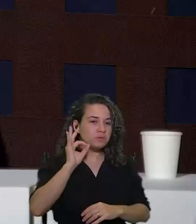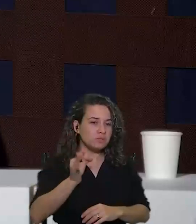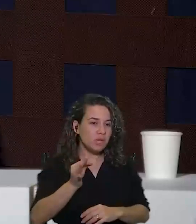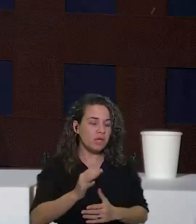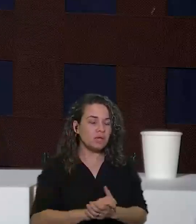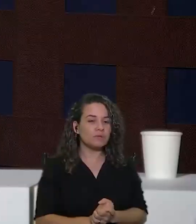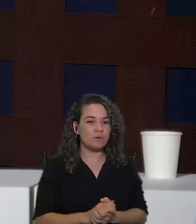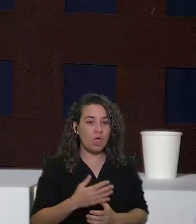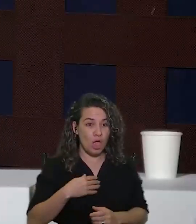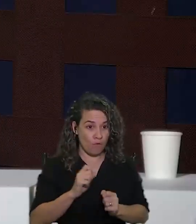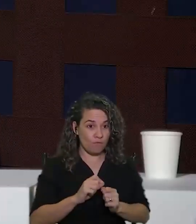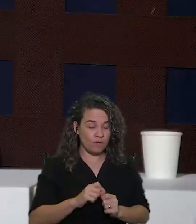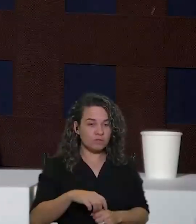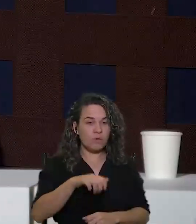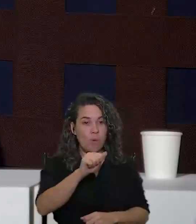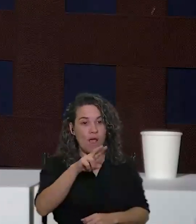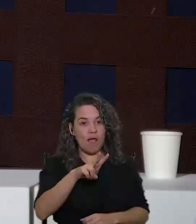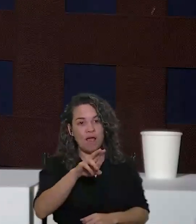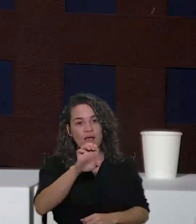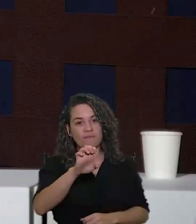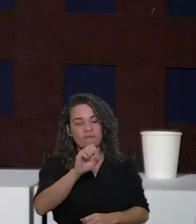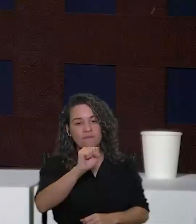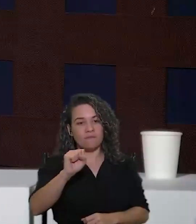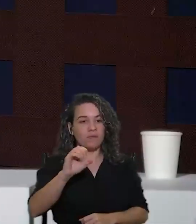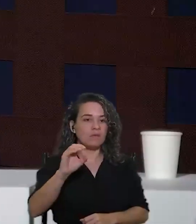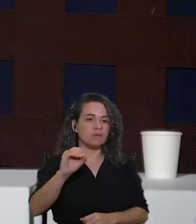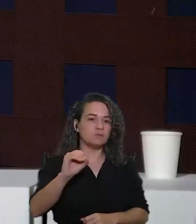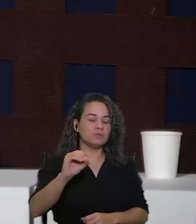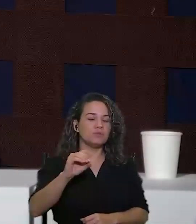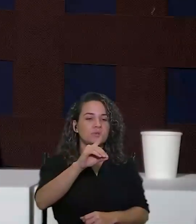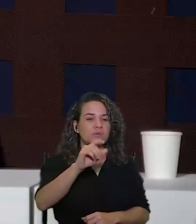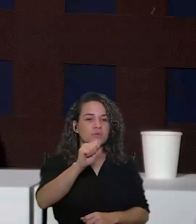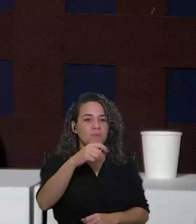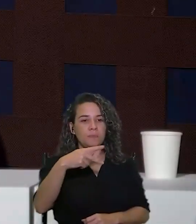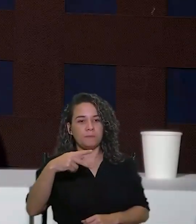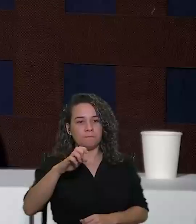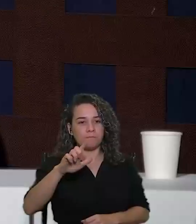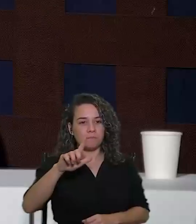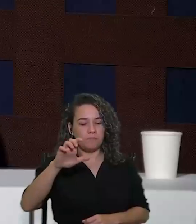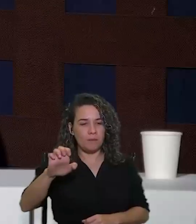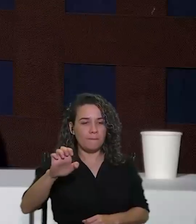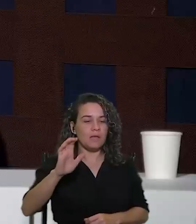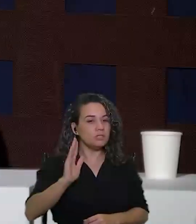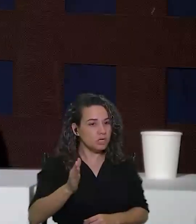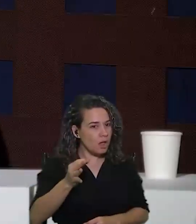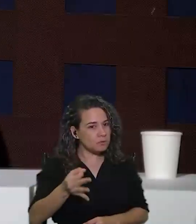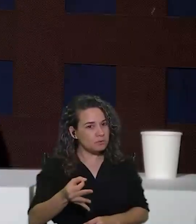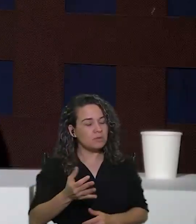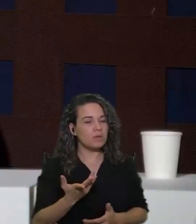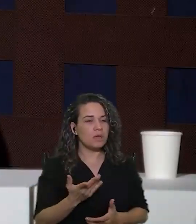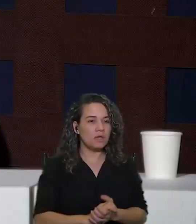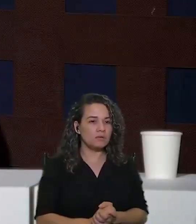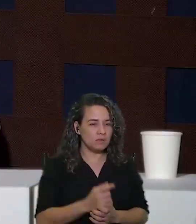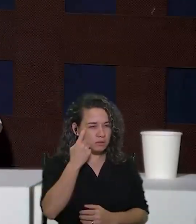fazendo a minha tese e o Avesso da Pele, e agora escrevendo esse ensaio já há algum tempo, e aí veio